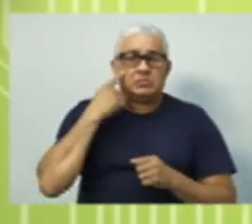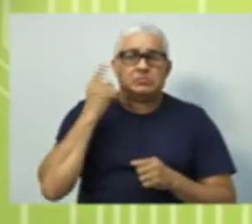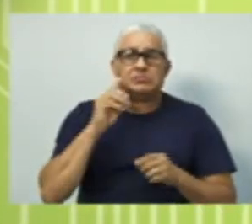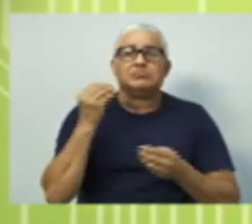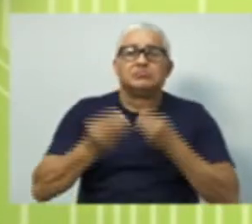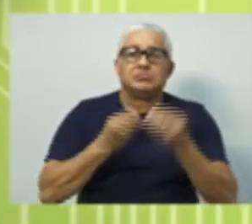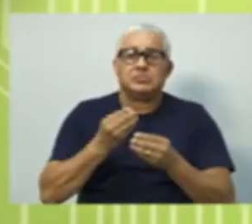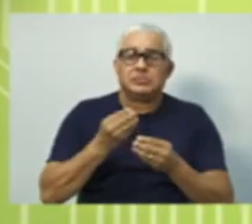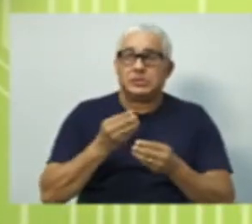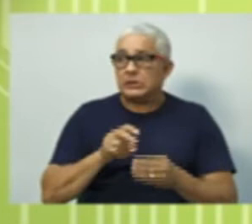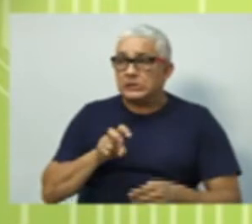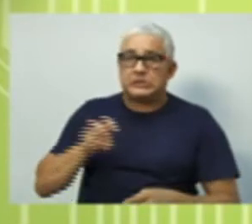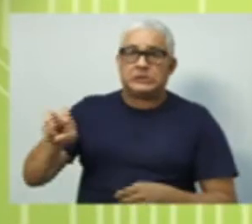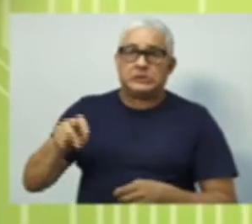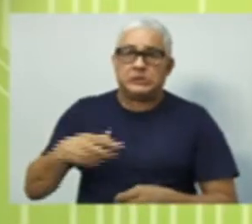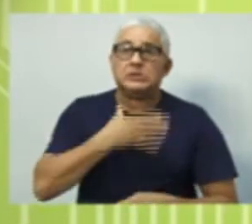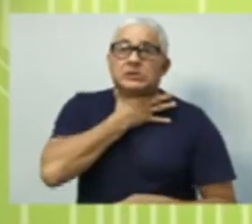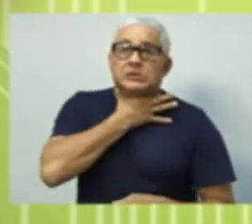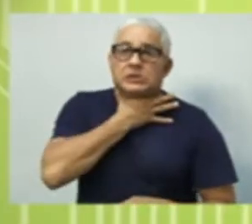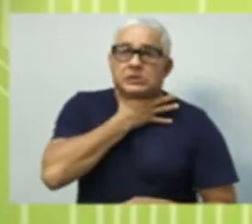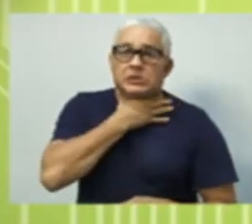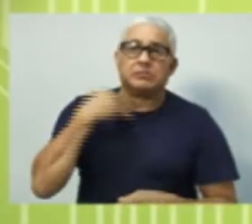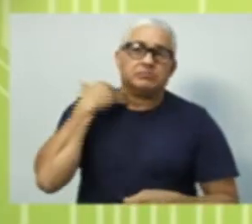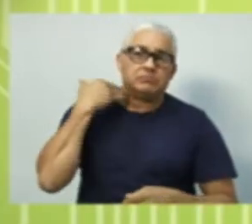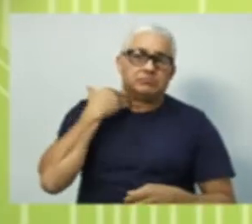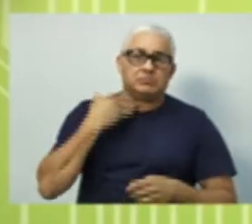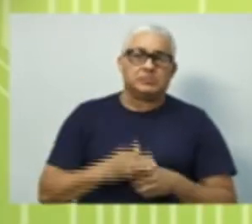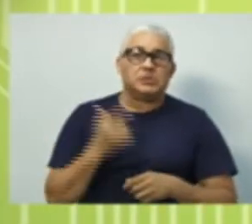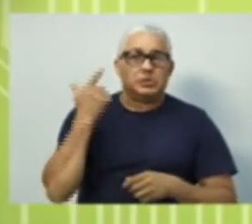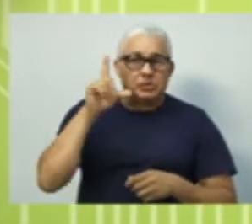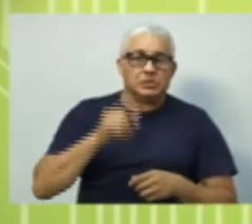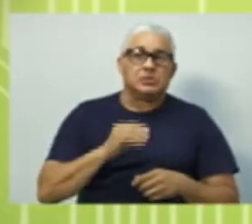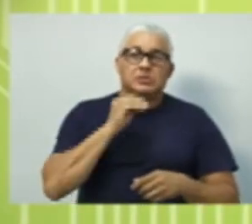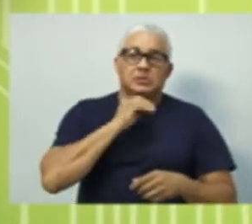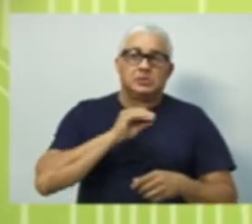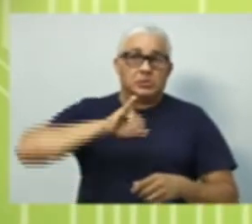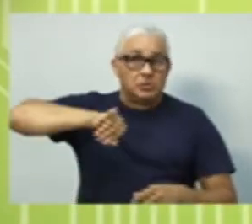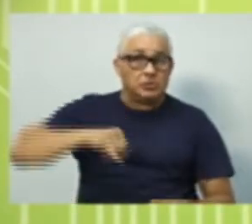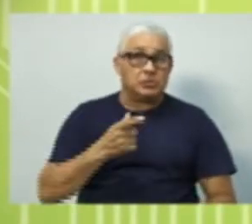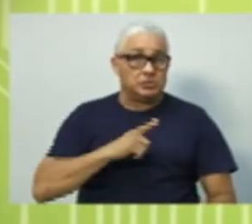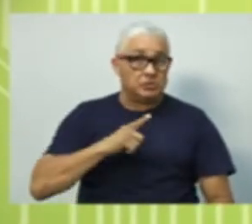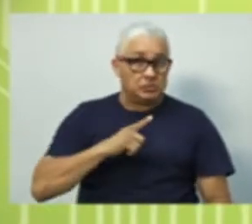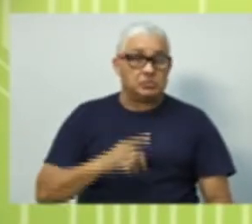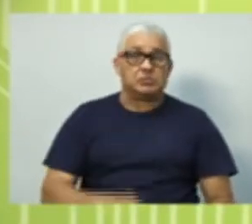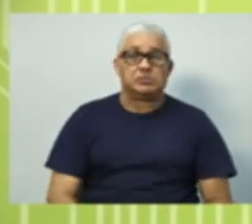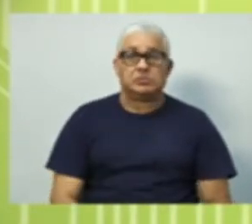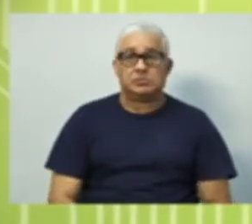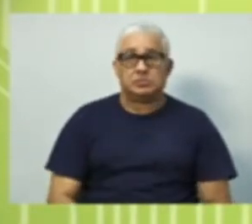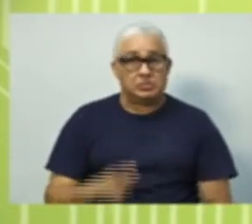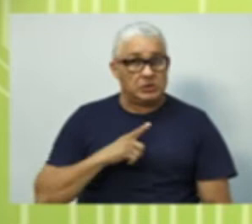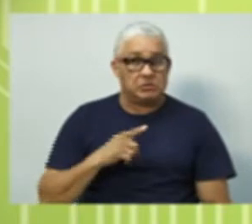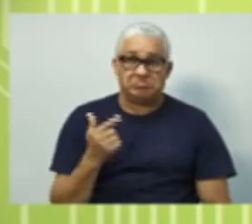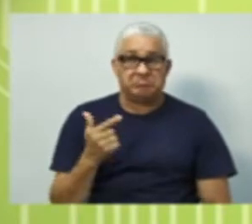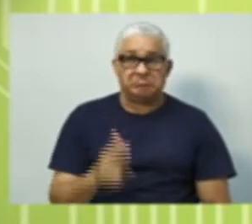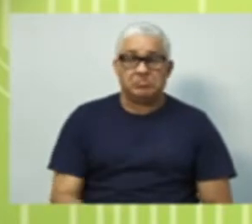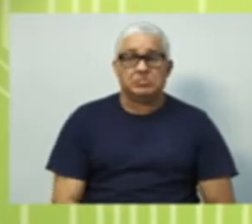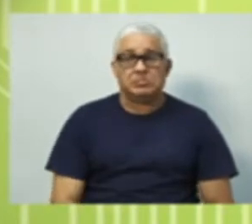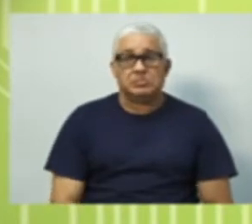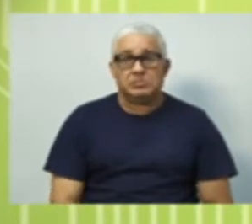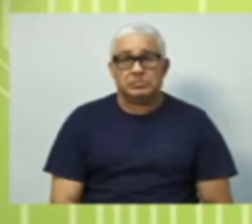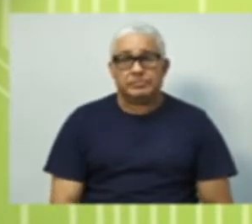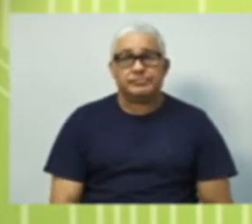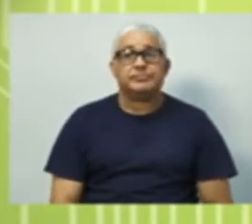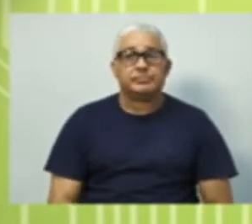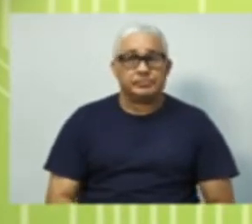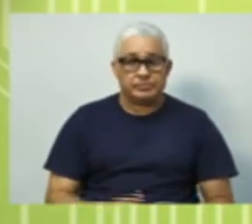dali, num prazo longo, começar a elaborar isso, começar a fazer uma guarda de um capital, fazer uma reserva para que